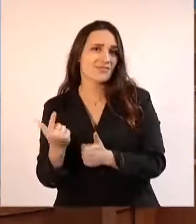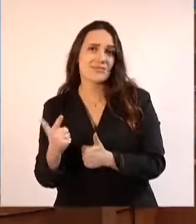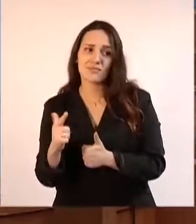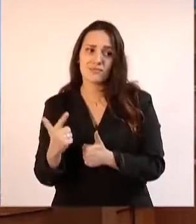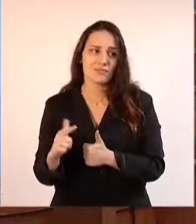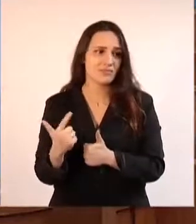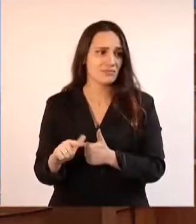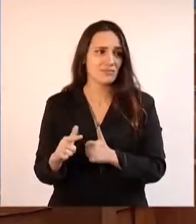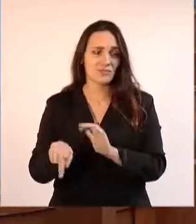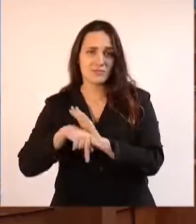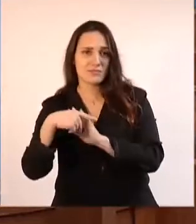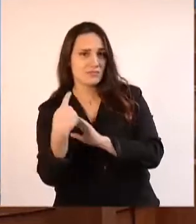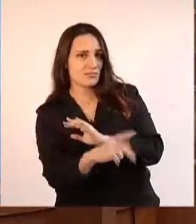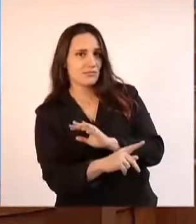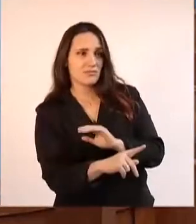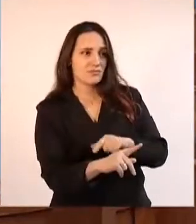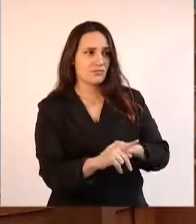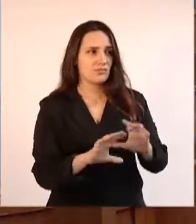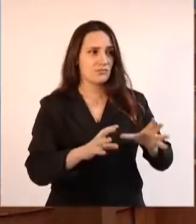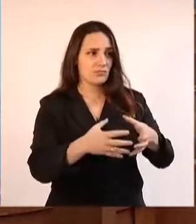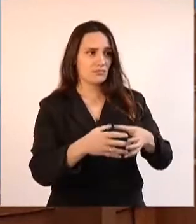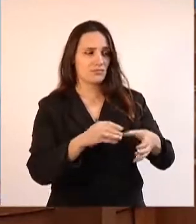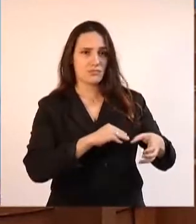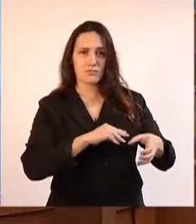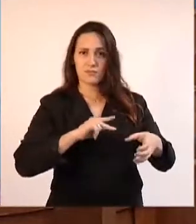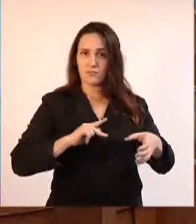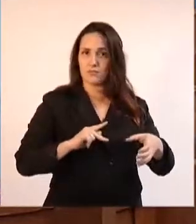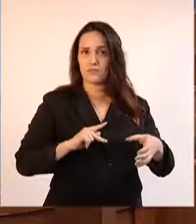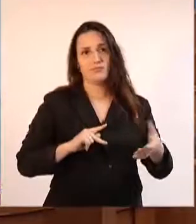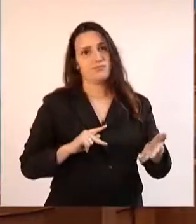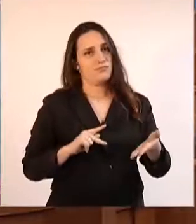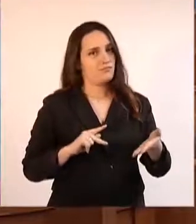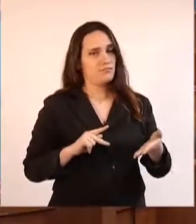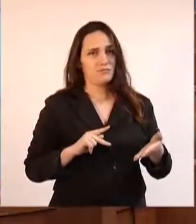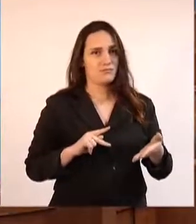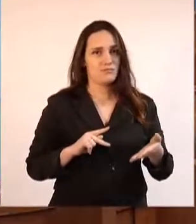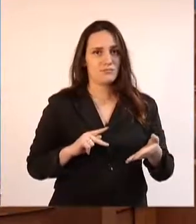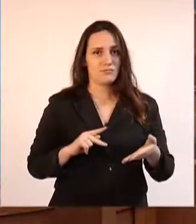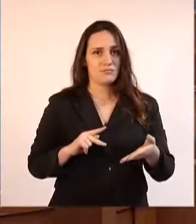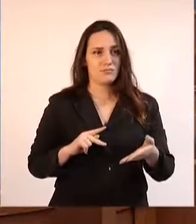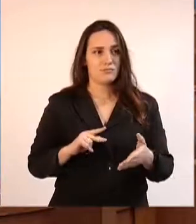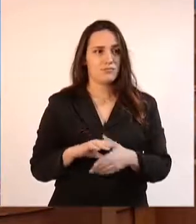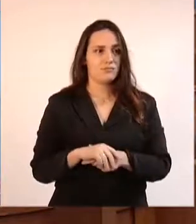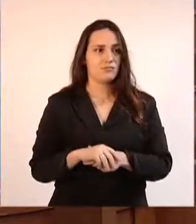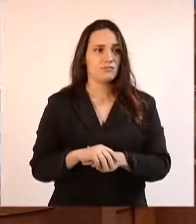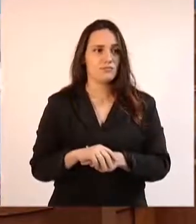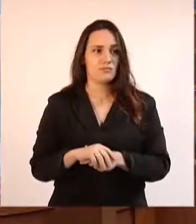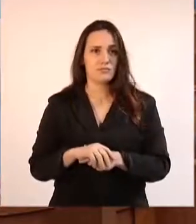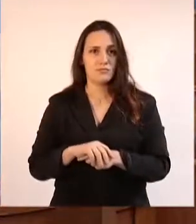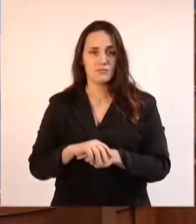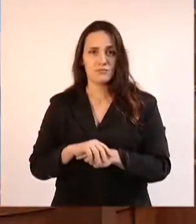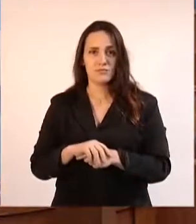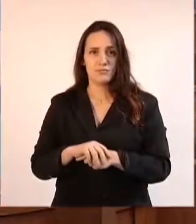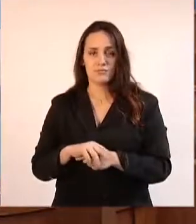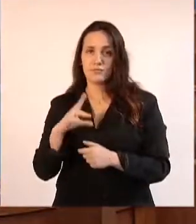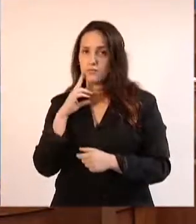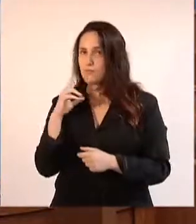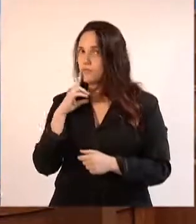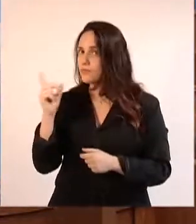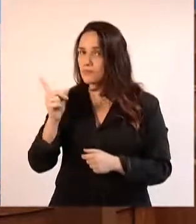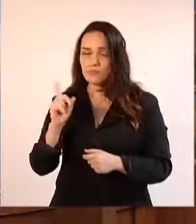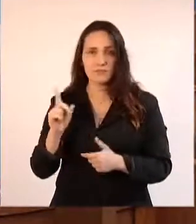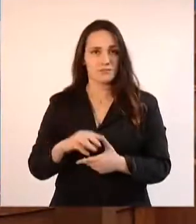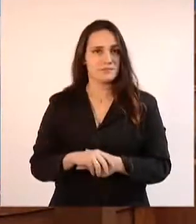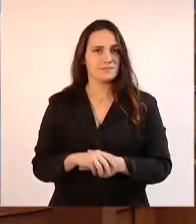faz parte do arquétipo constitucional desenhado para o Ministério Público Comum.